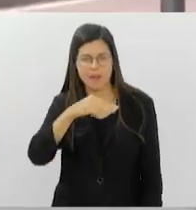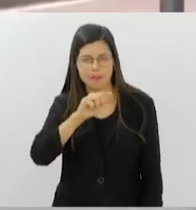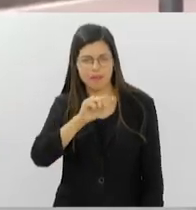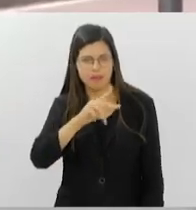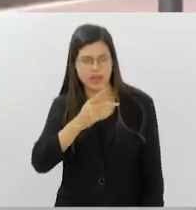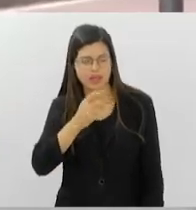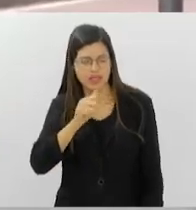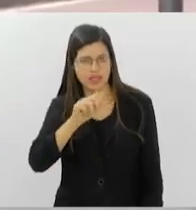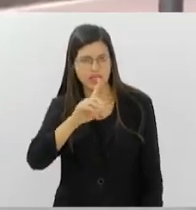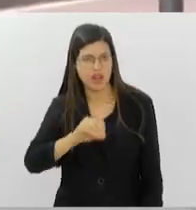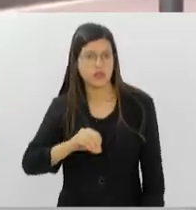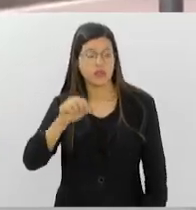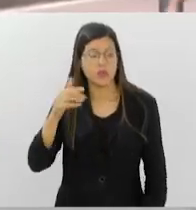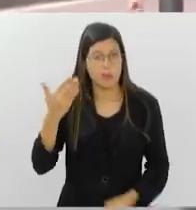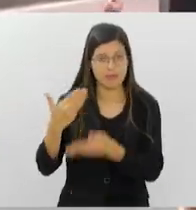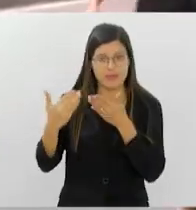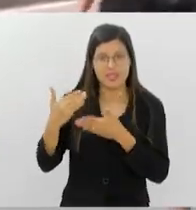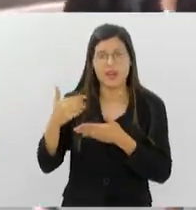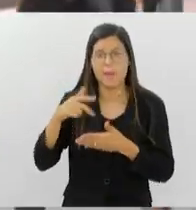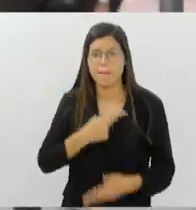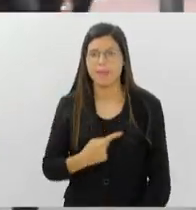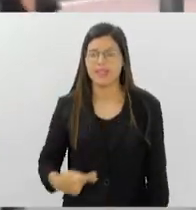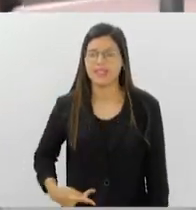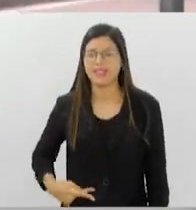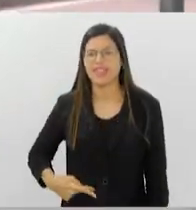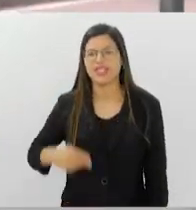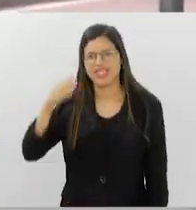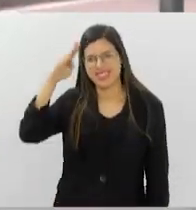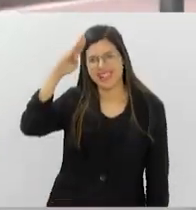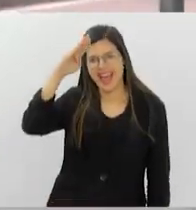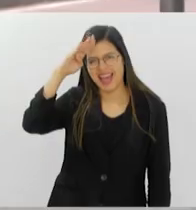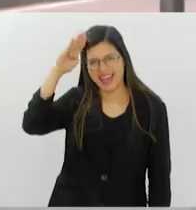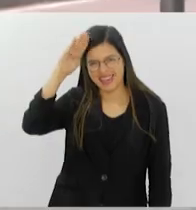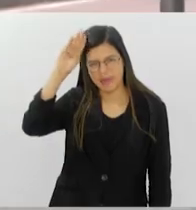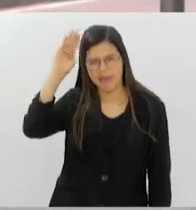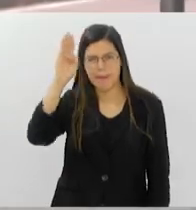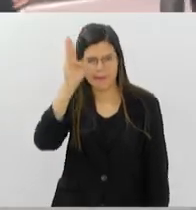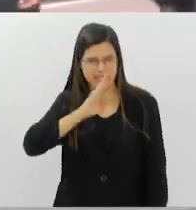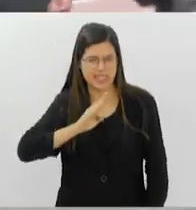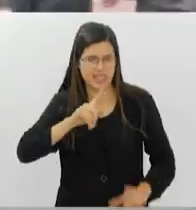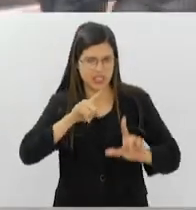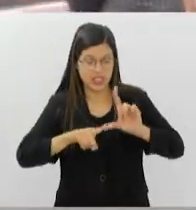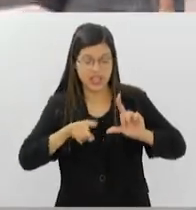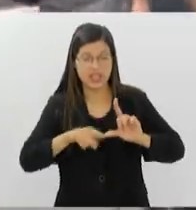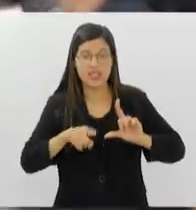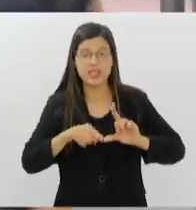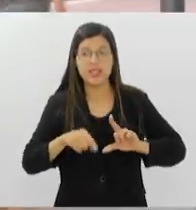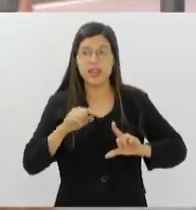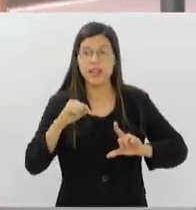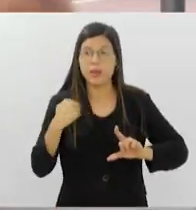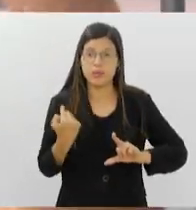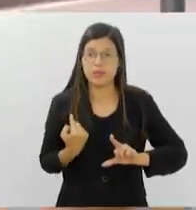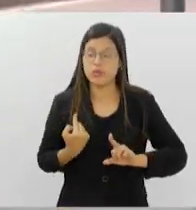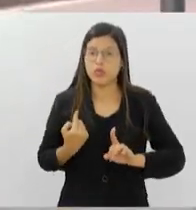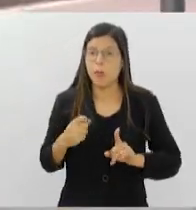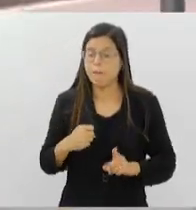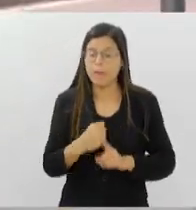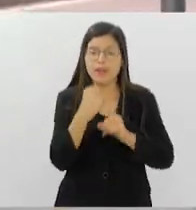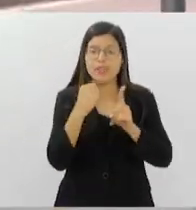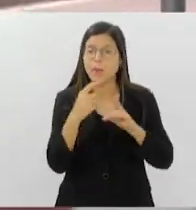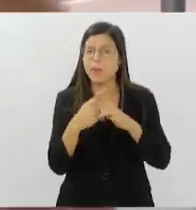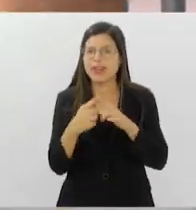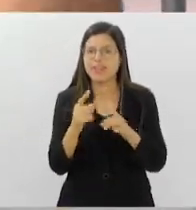associação da da da da Academia Brasileira de Letras ela e nós ficamos absolutamente impactados porque naquele